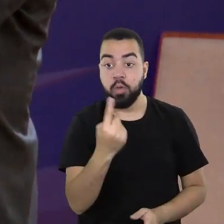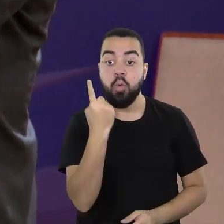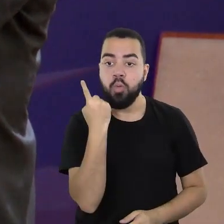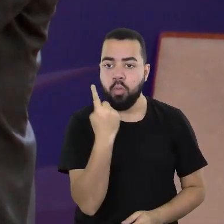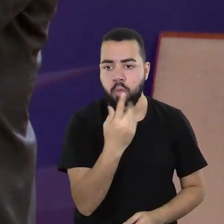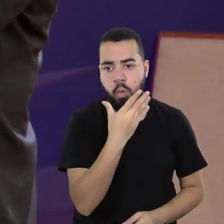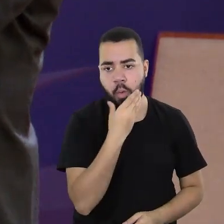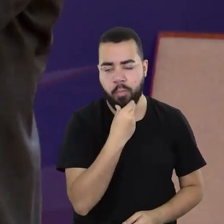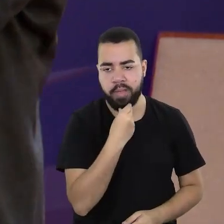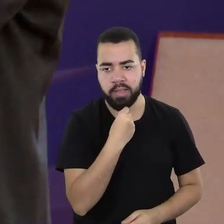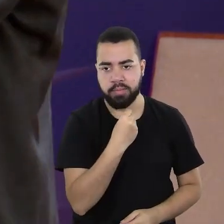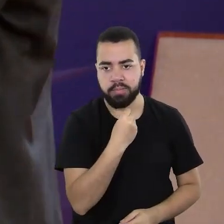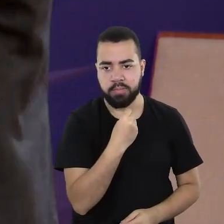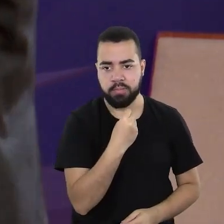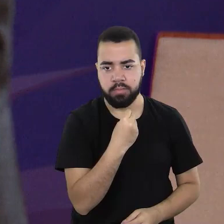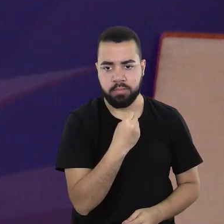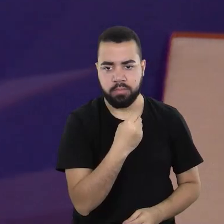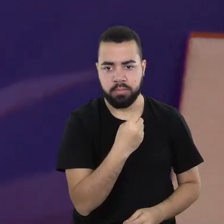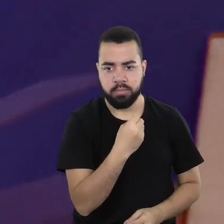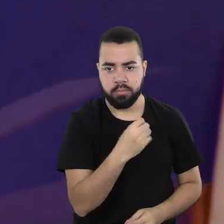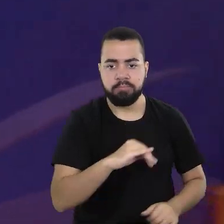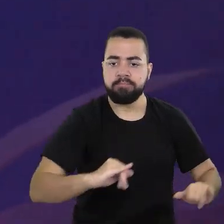E aqui eu acho fantástico disso, porque